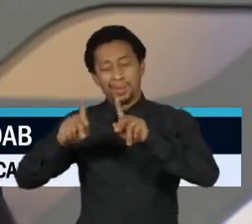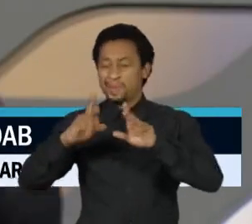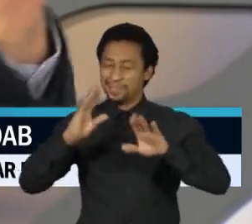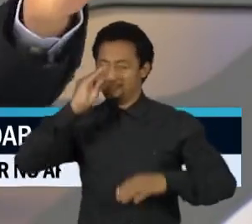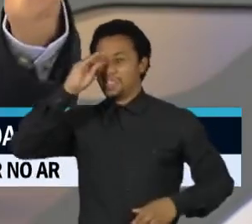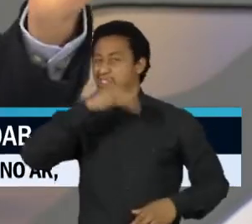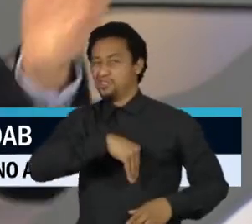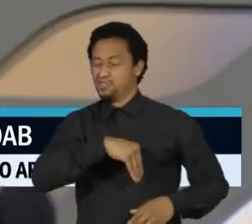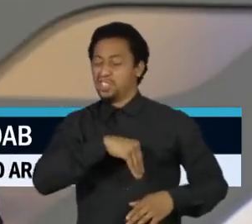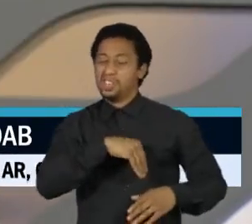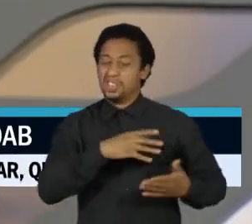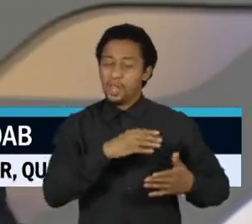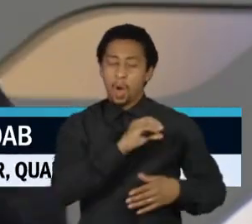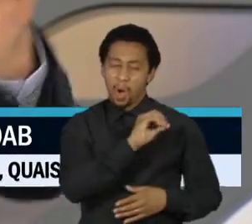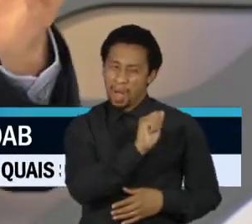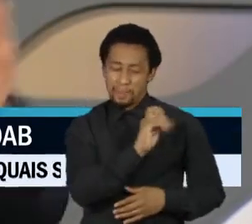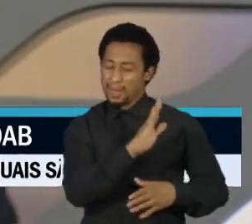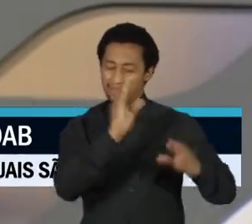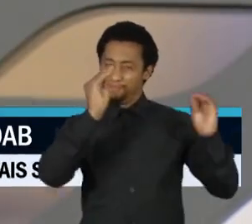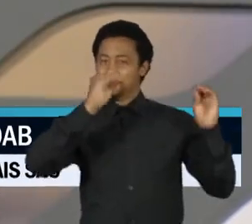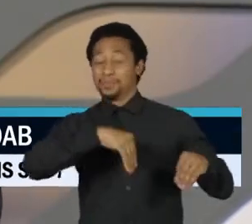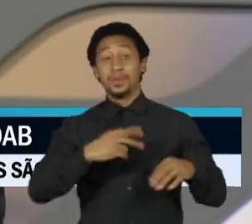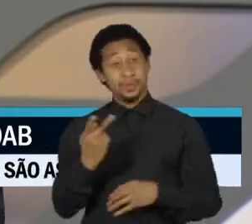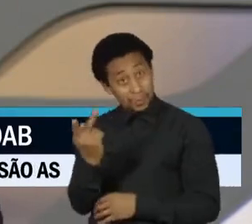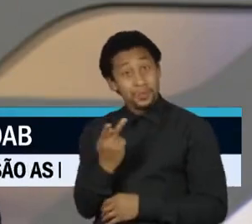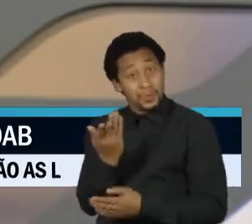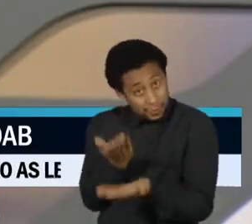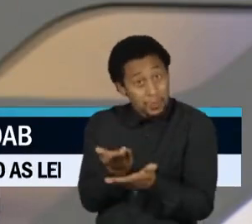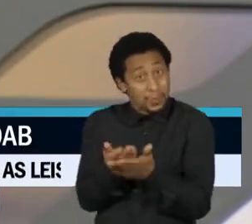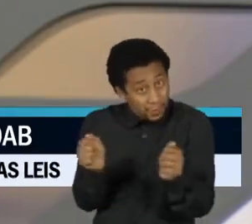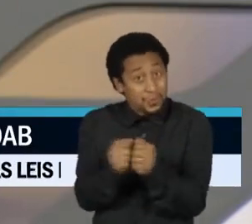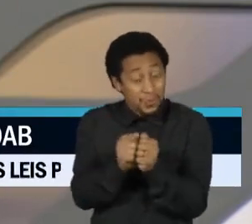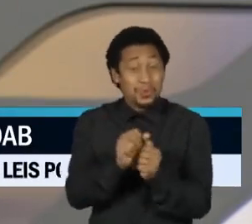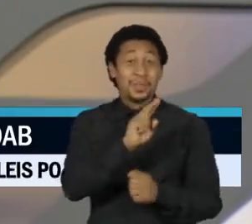em direito, nós dois nos formamos na mesma escola, na São Francisco, na USP.